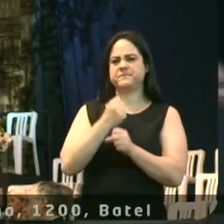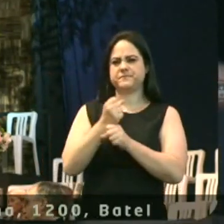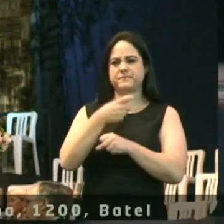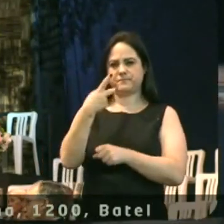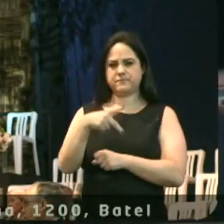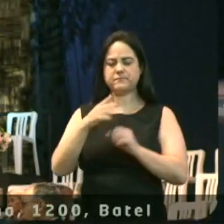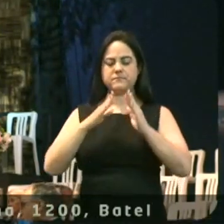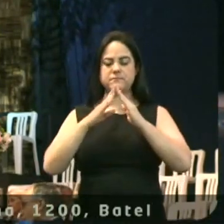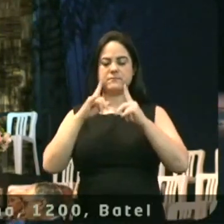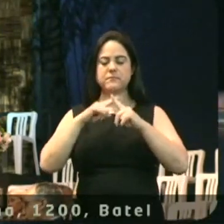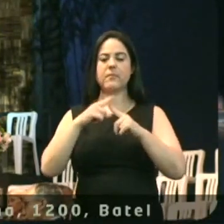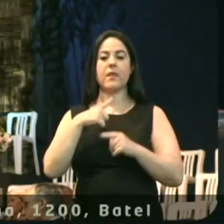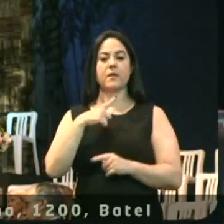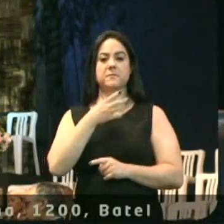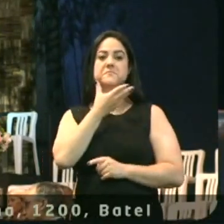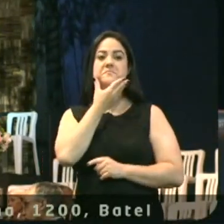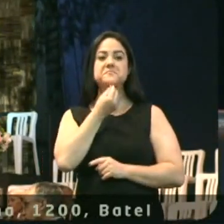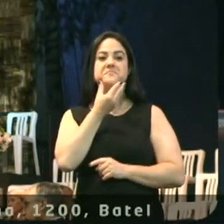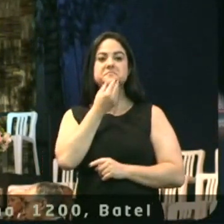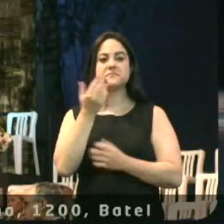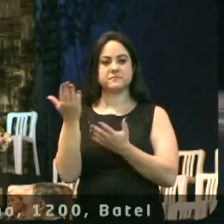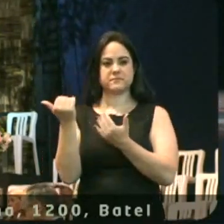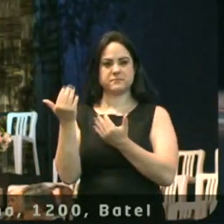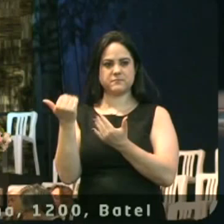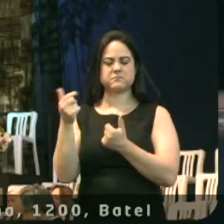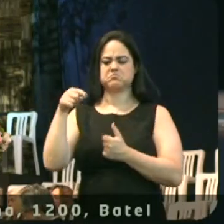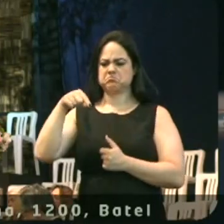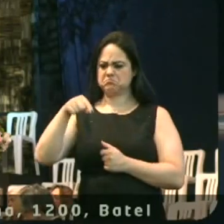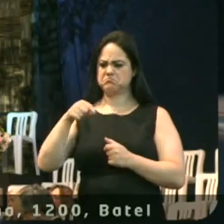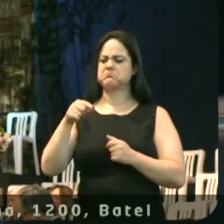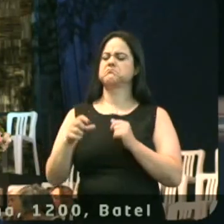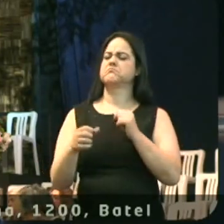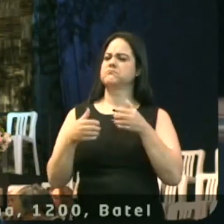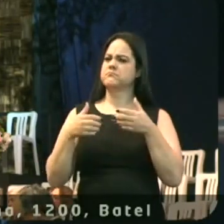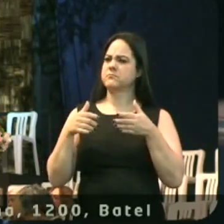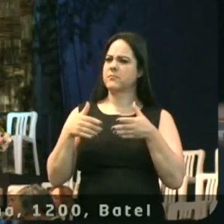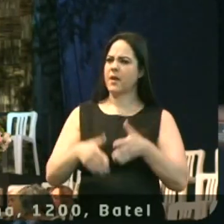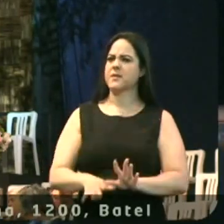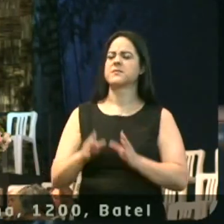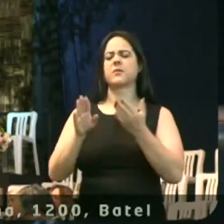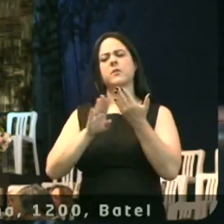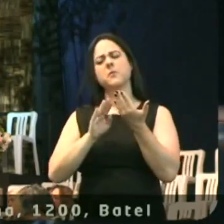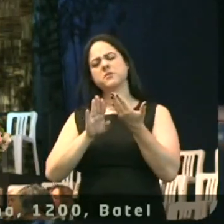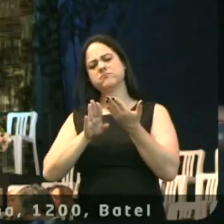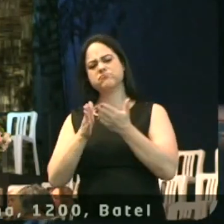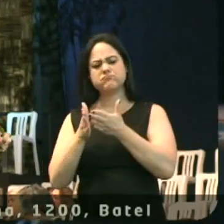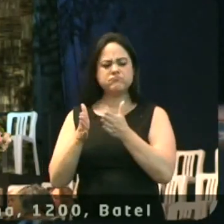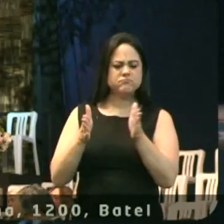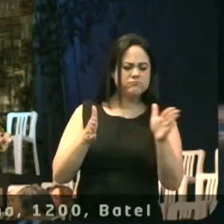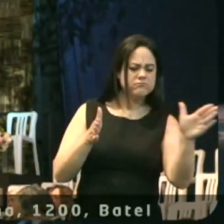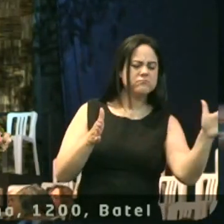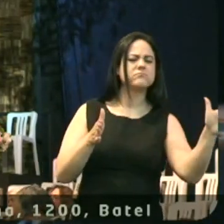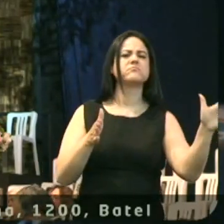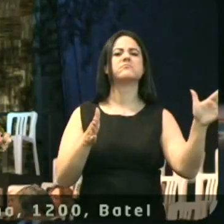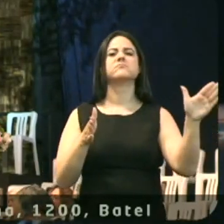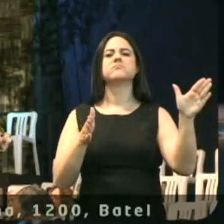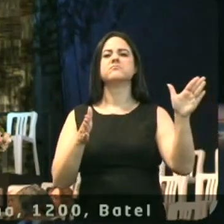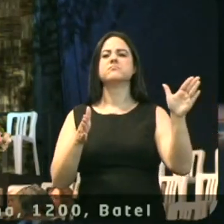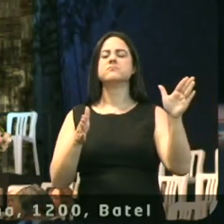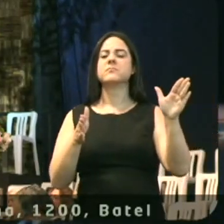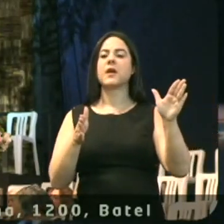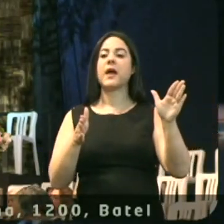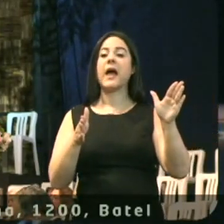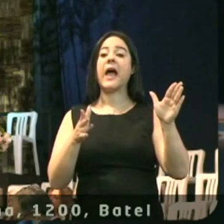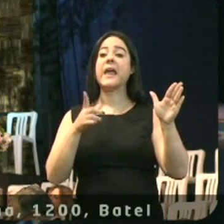nessa igreja, veio um rapaz, foi criado aqui no Evangelho, depois se afastou da mensagem de Deus, e